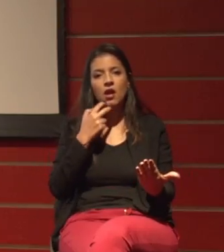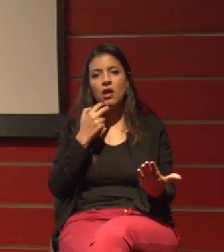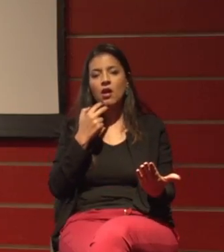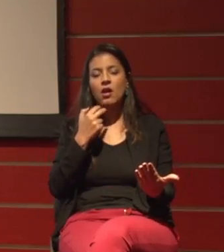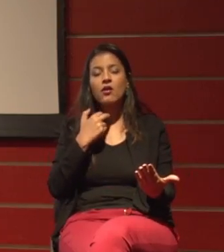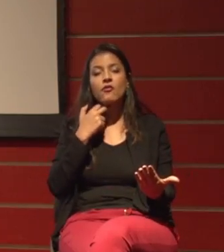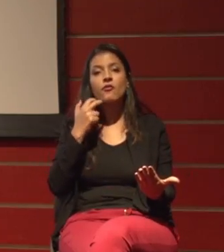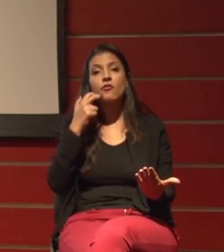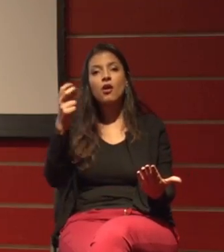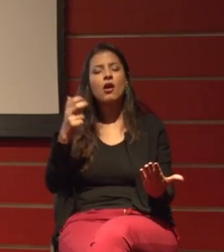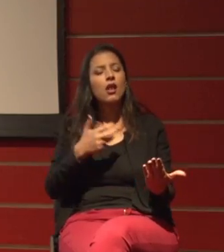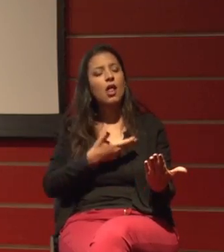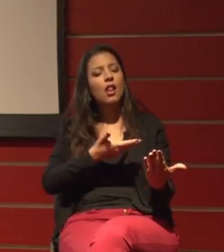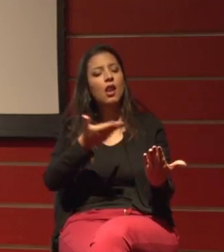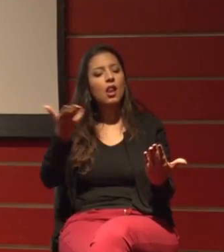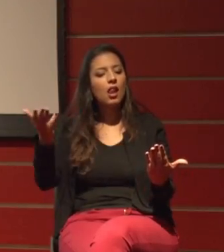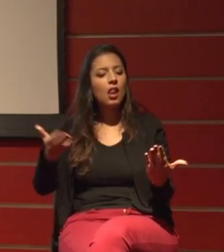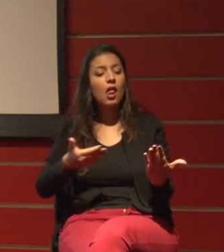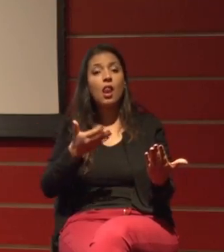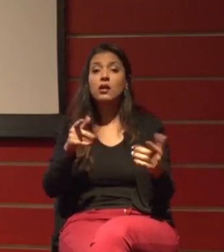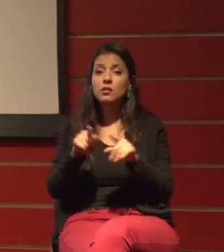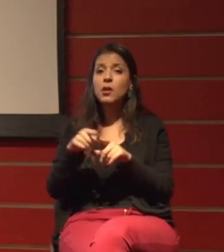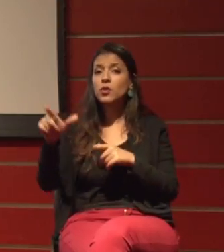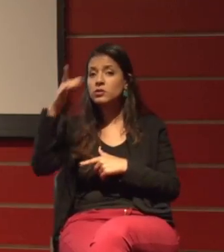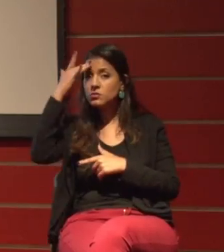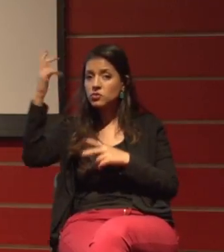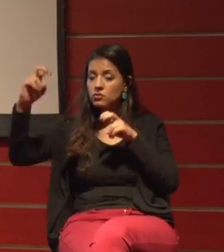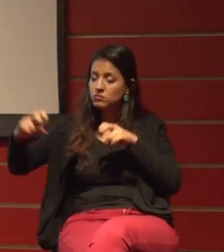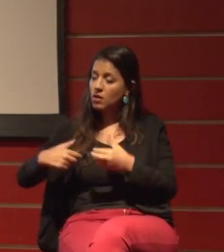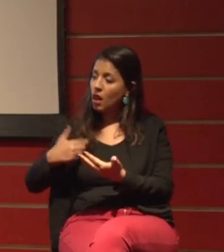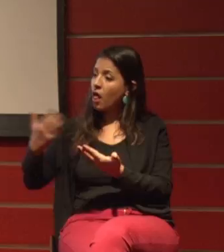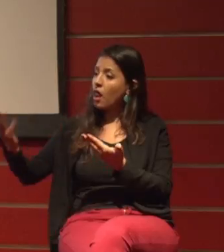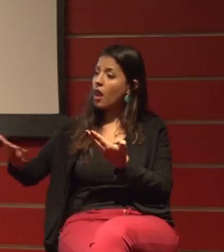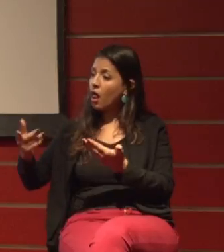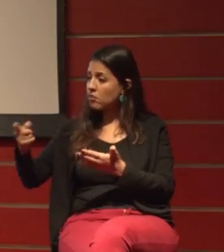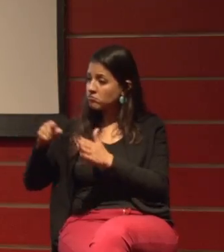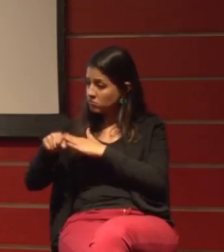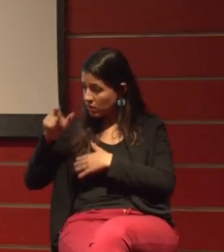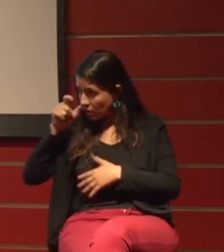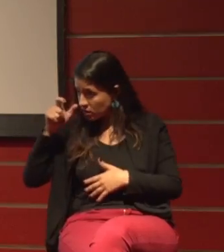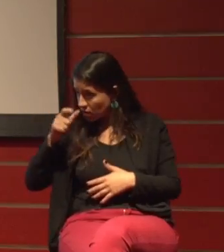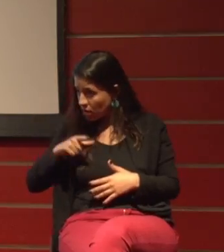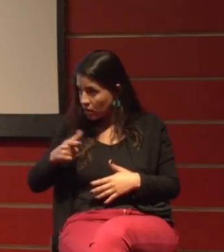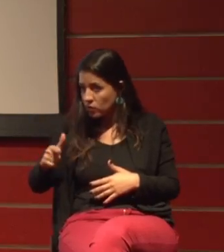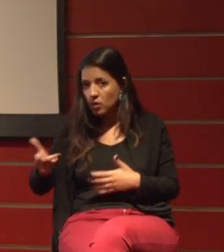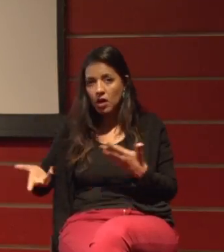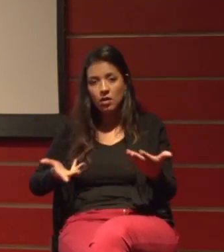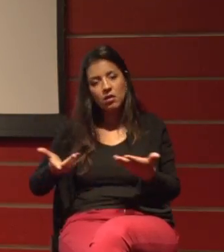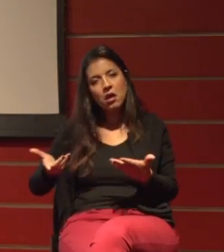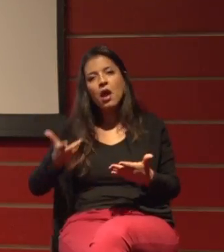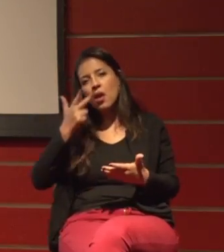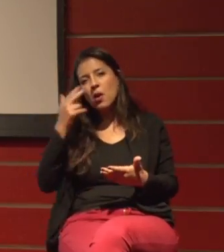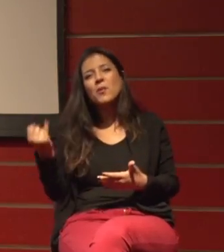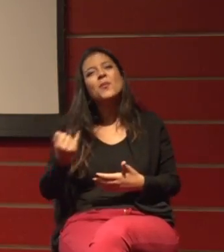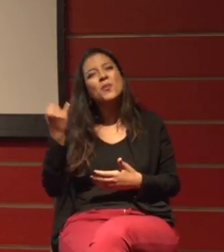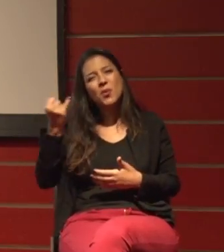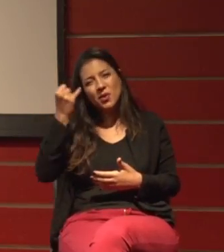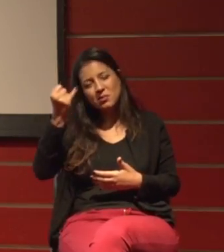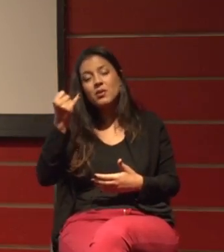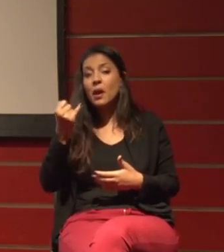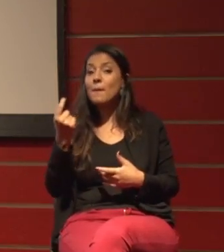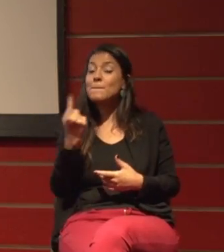outras pessoas isso tá interessante isso não tá né Eh eu acho que que é muito importante a gente experimentar na